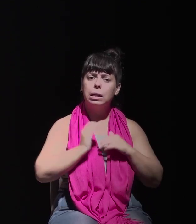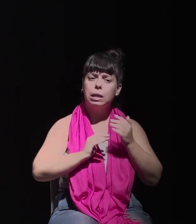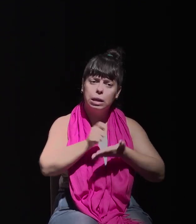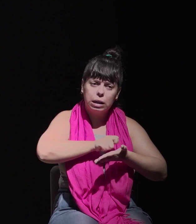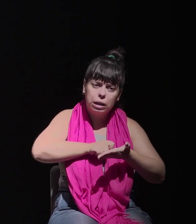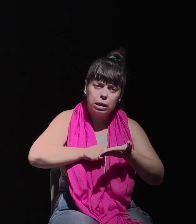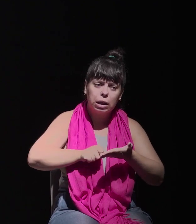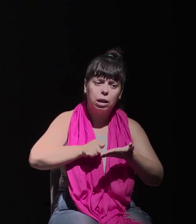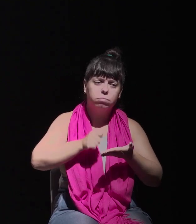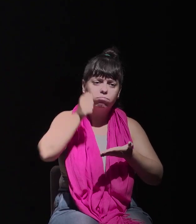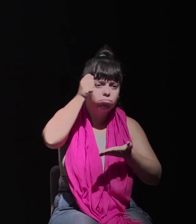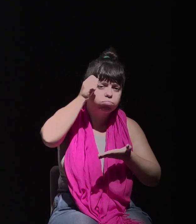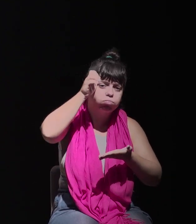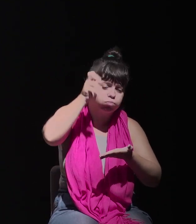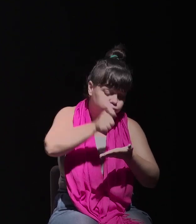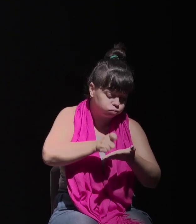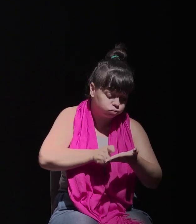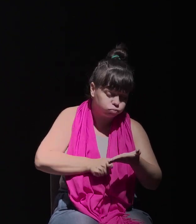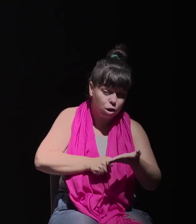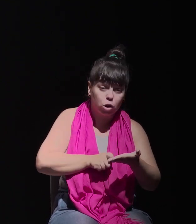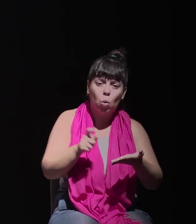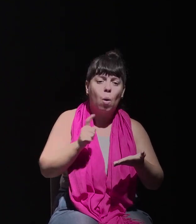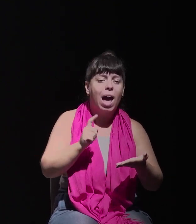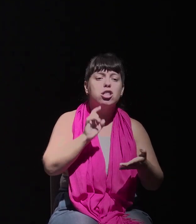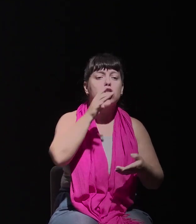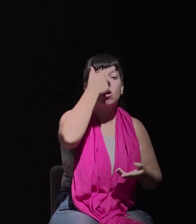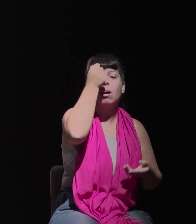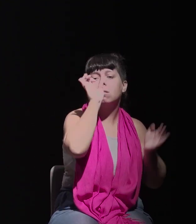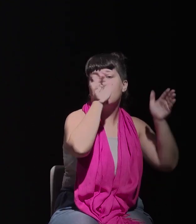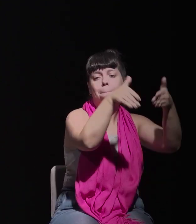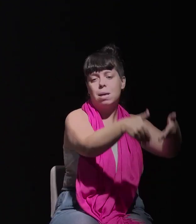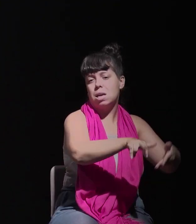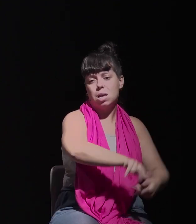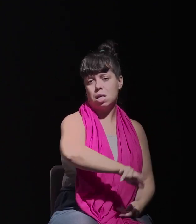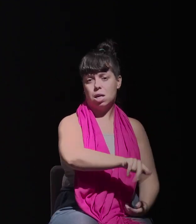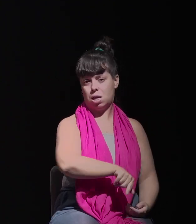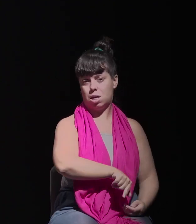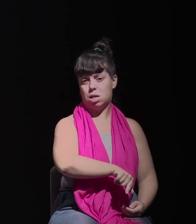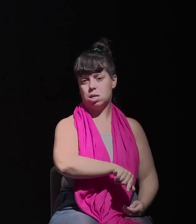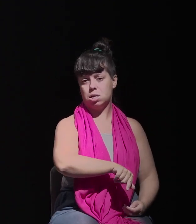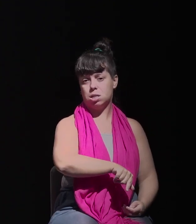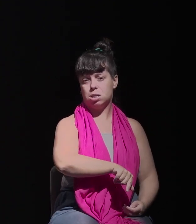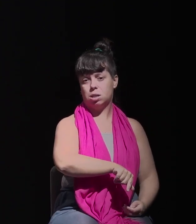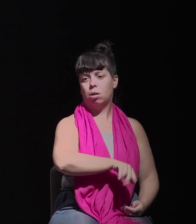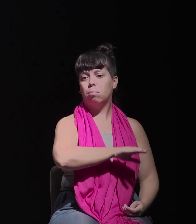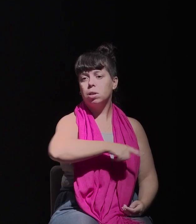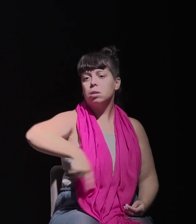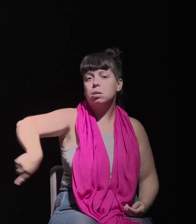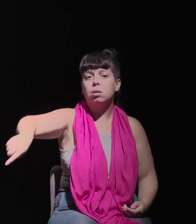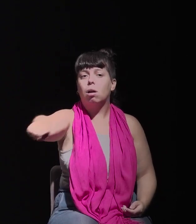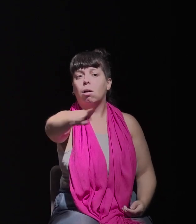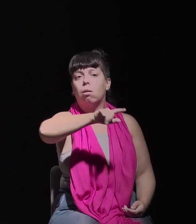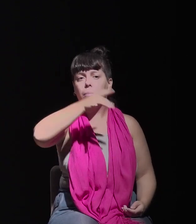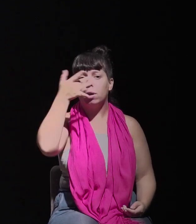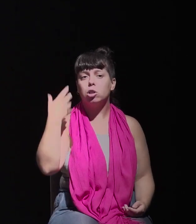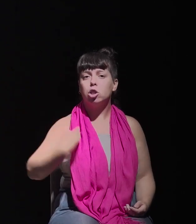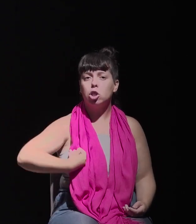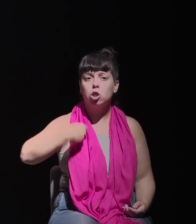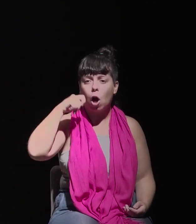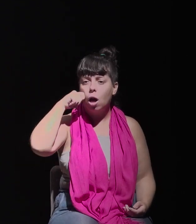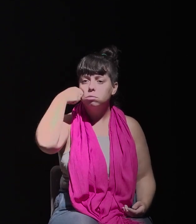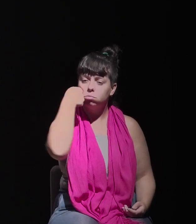que pudesse não ser engolido pela academia, mas vivenciado pelas pessoas negras no seu cotidiano e que, de